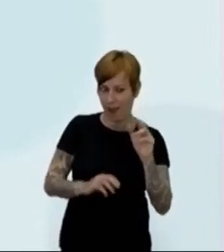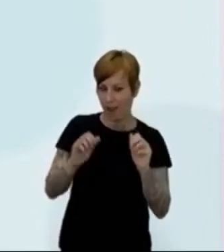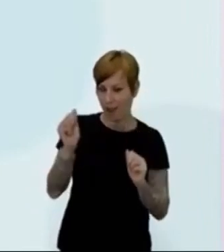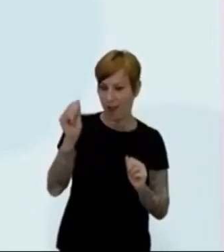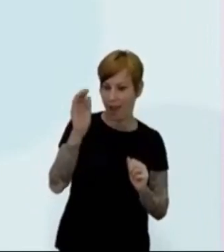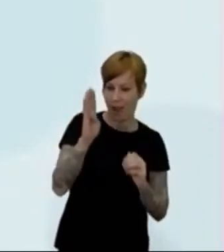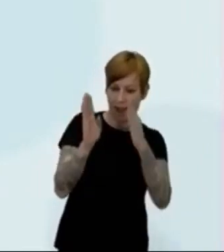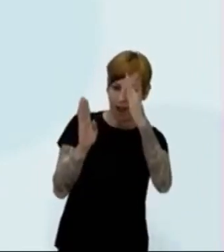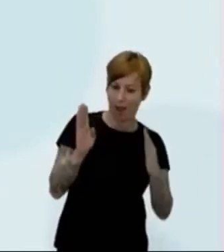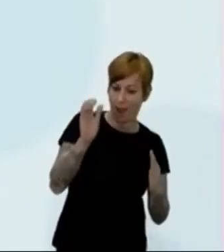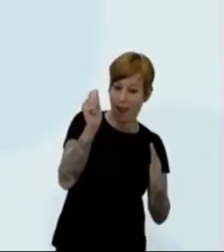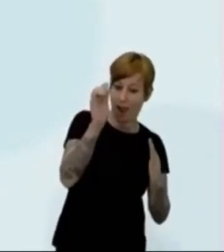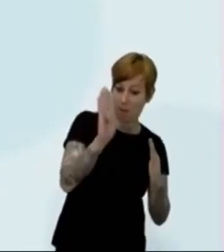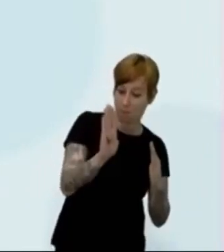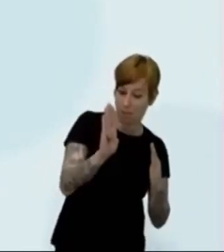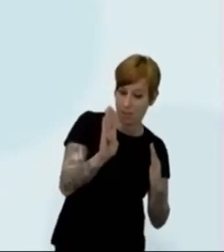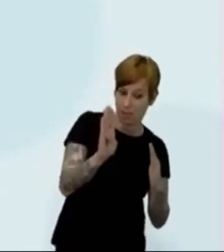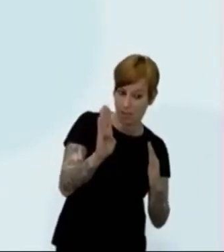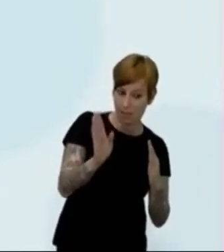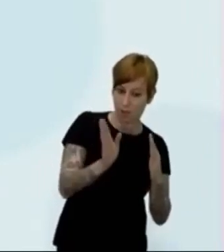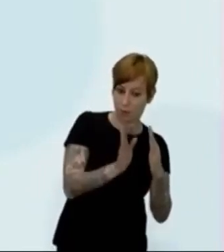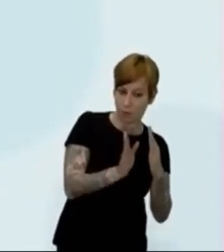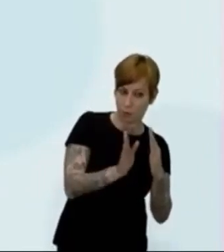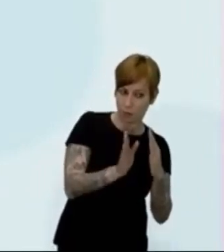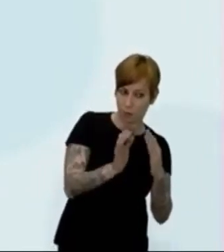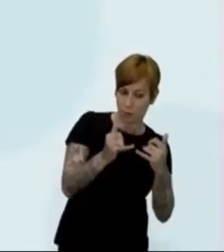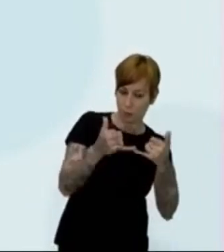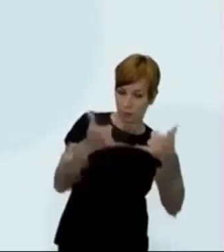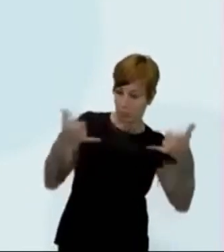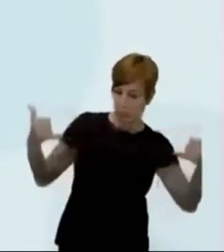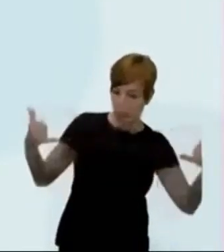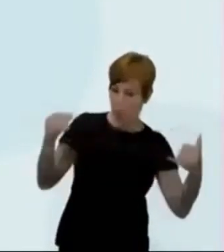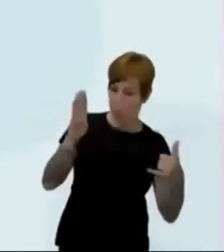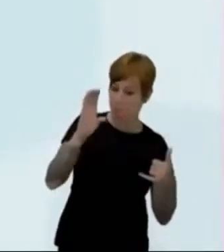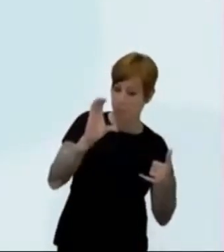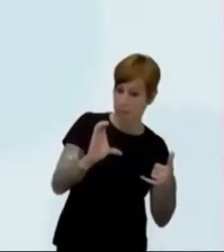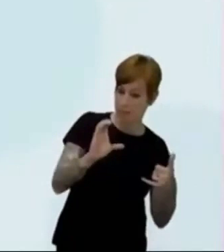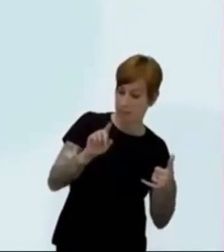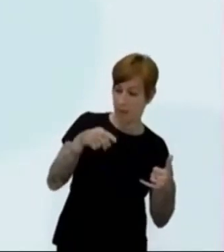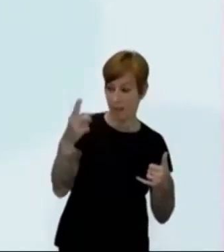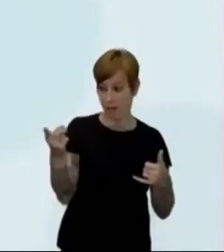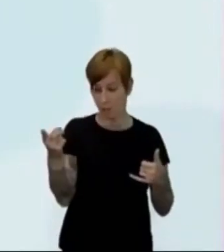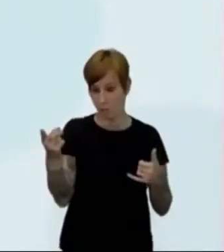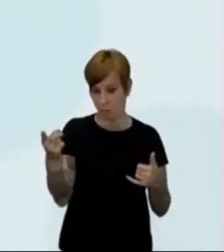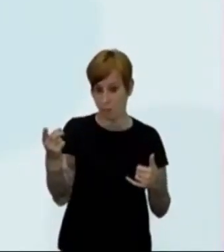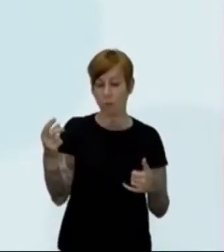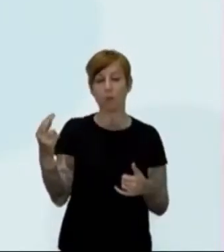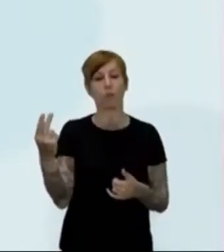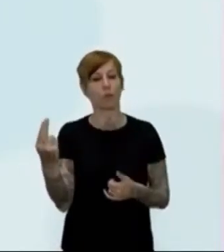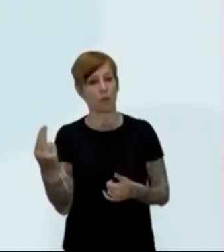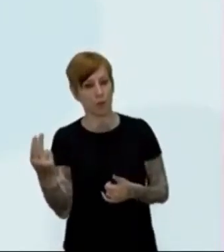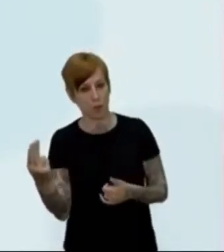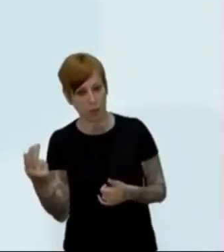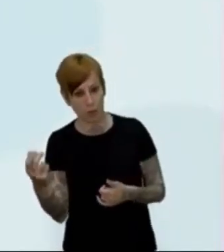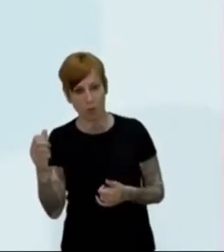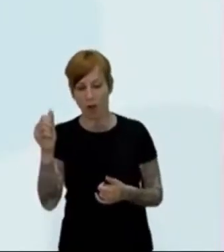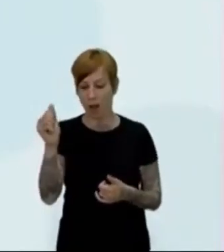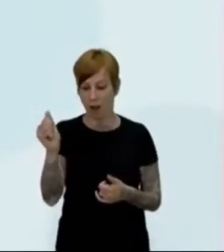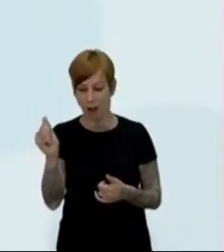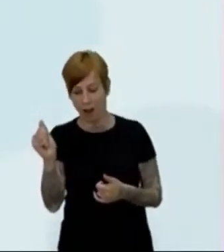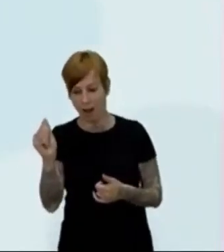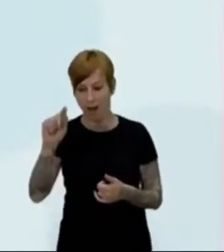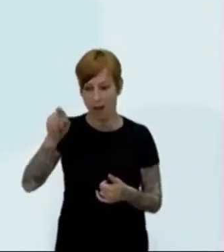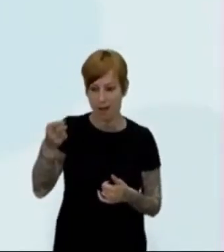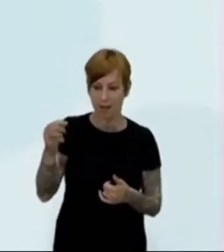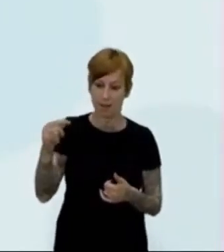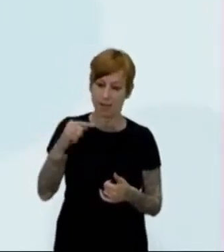AB sobre o segmento BC, a gente vai pegar lá do outro lado, seguindo o mesmo sentido, A', B'